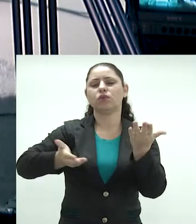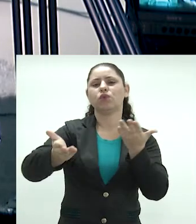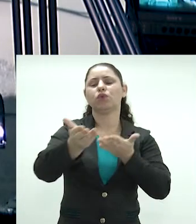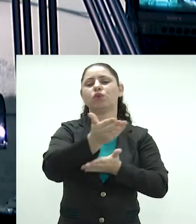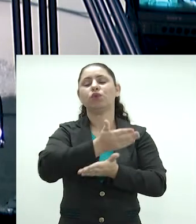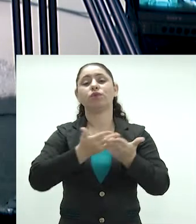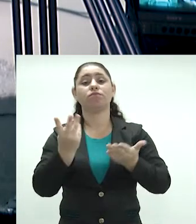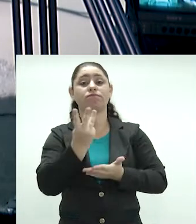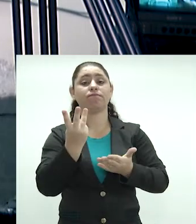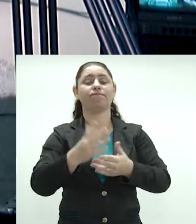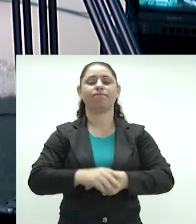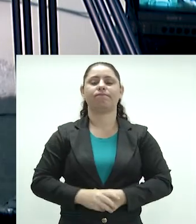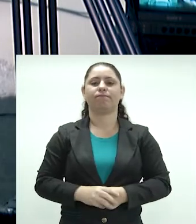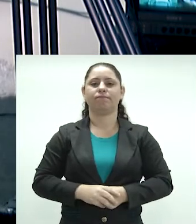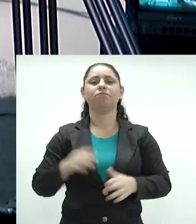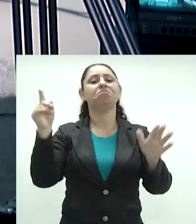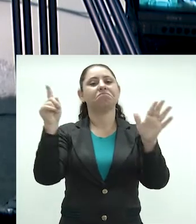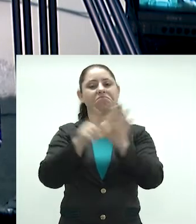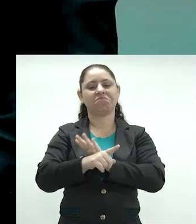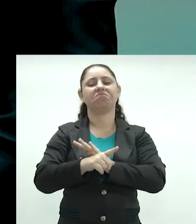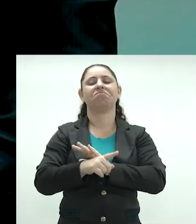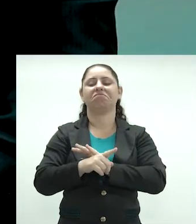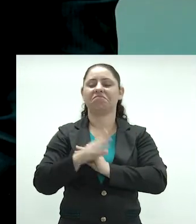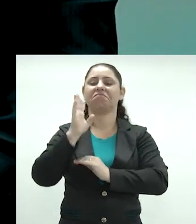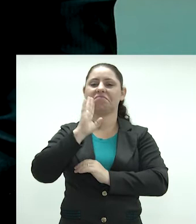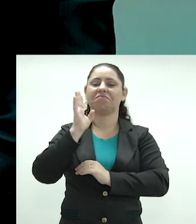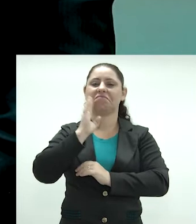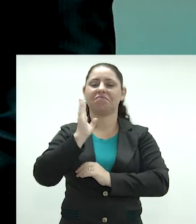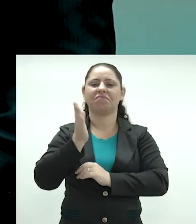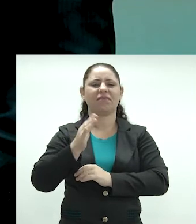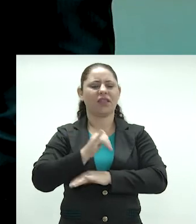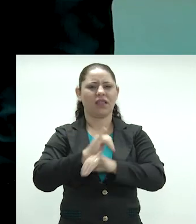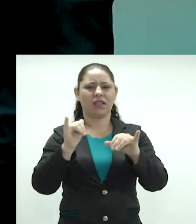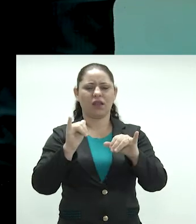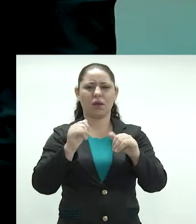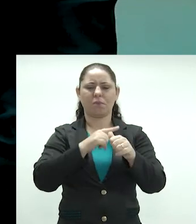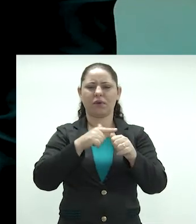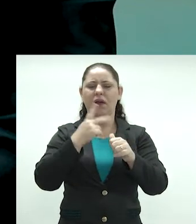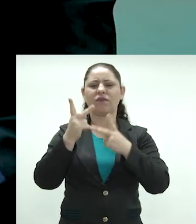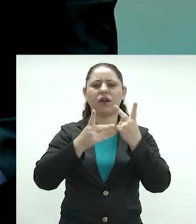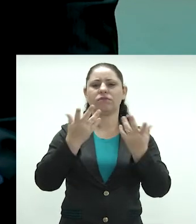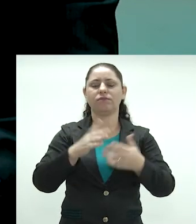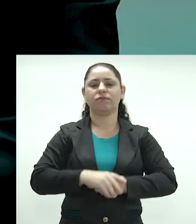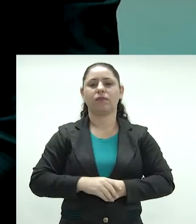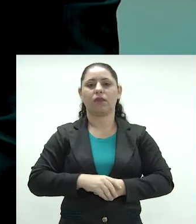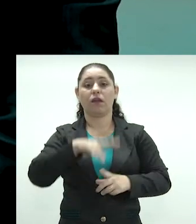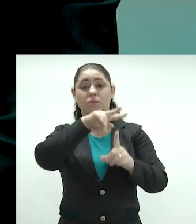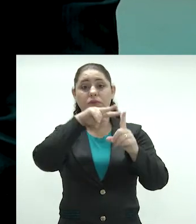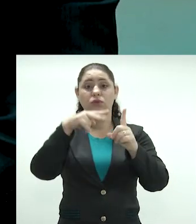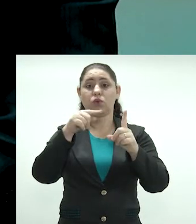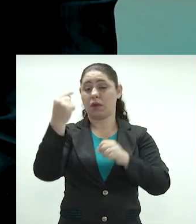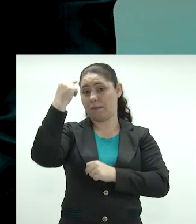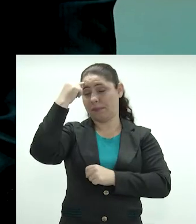os mesmos? É um questionamento bem interessante. A gente chegou a mencionar alguma coisa sobre isso aqui no primeiro bloco. E, assim, queria saber. É a percepção exata do que eu